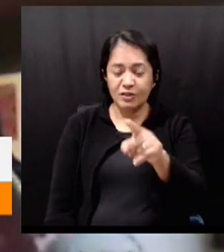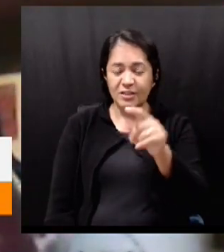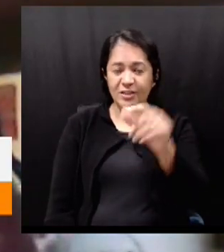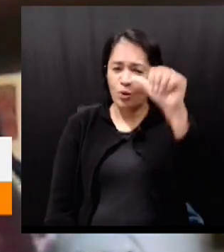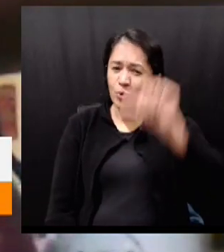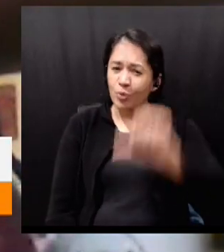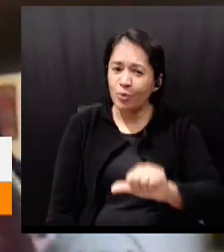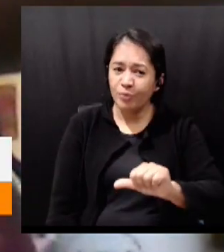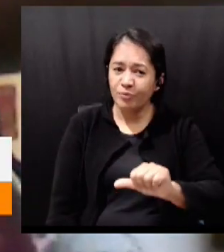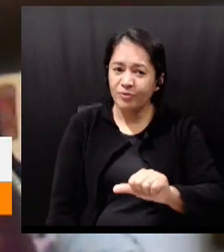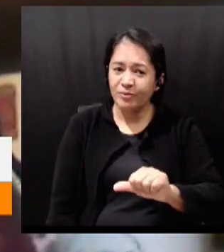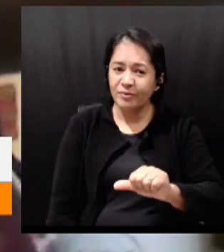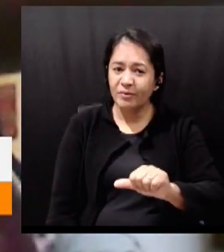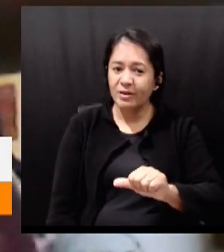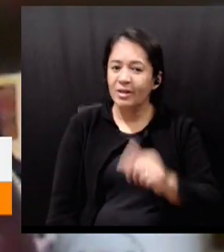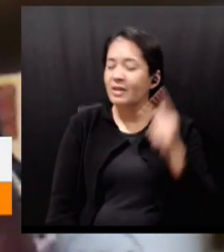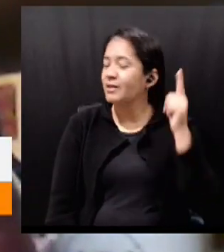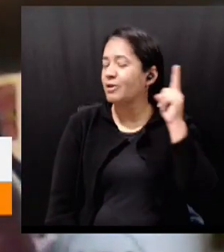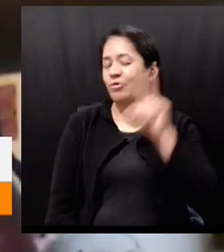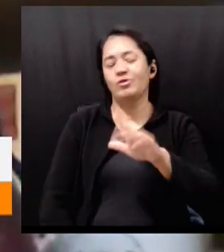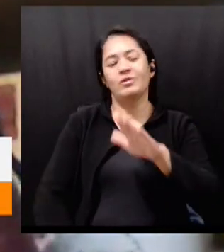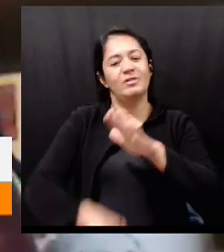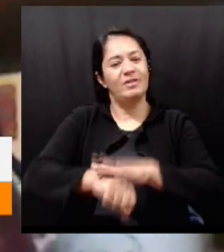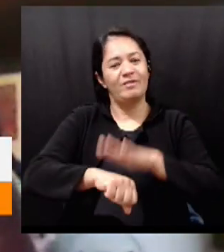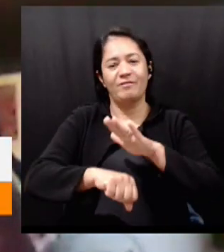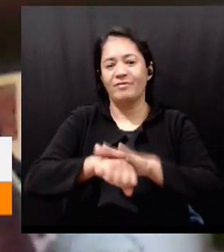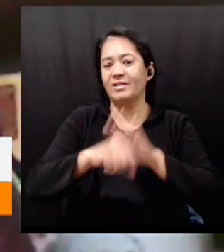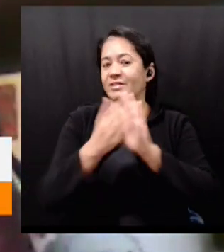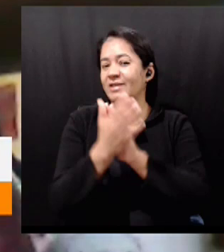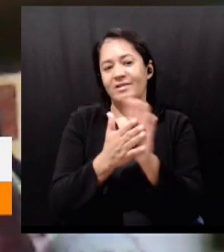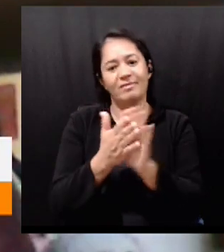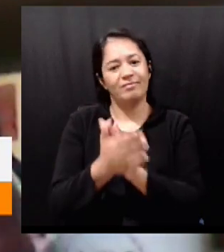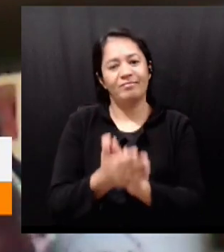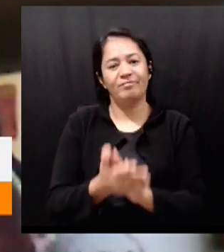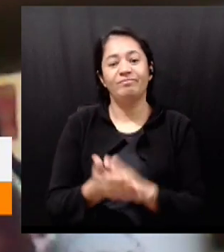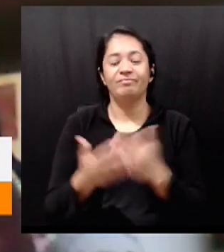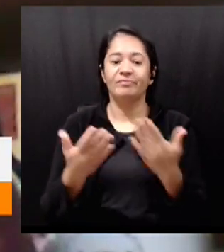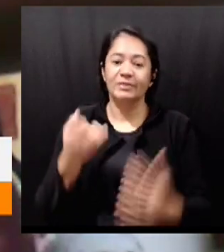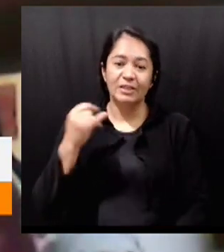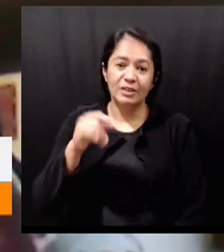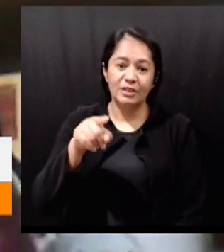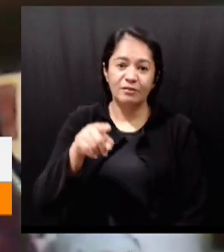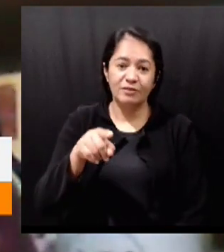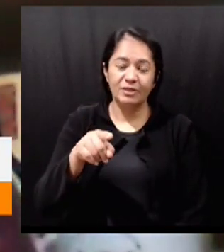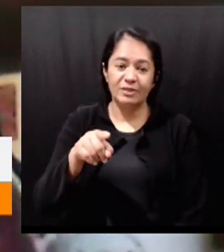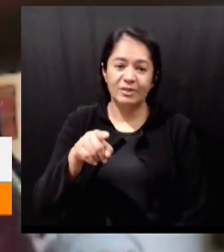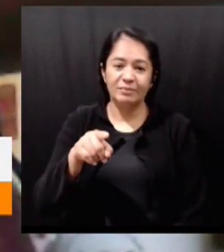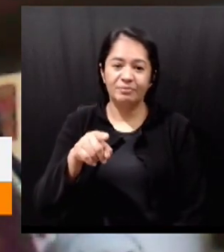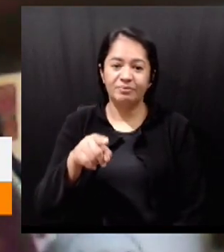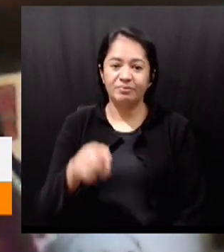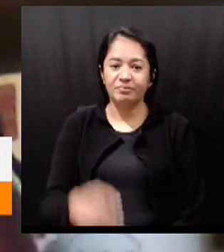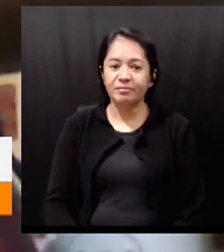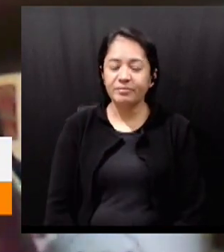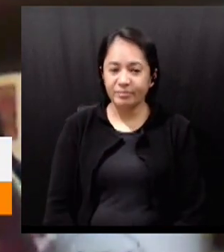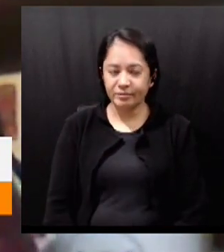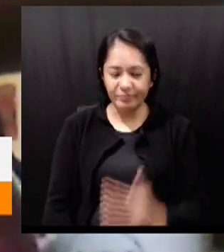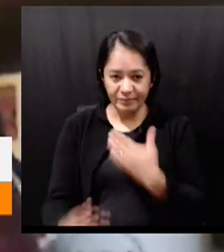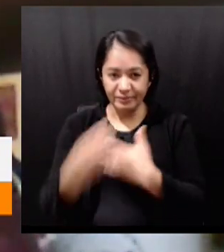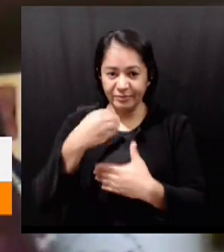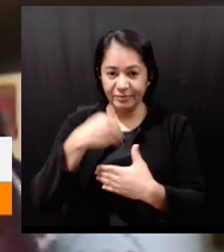não vai conseguir fazer nada. Então, se você se colocar dentro de